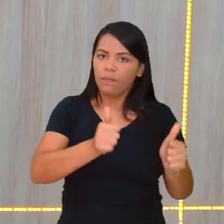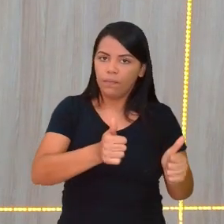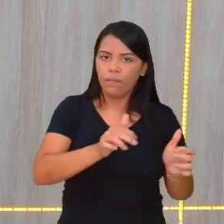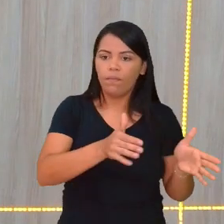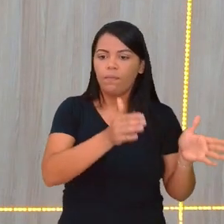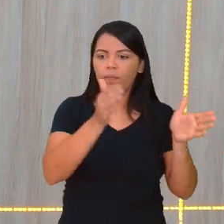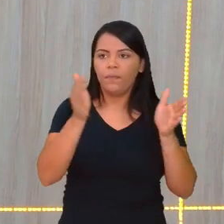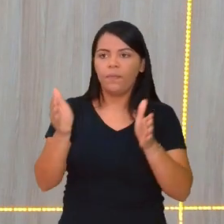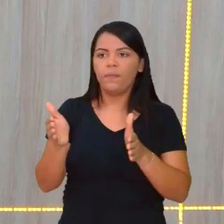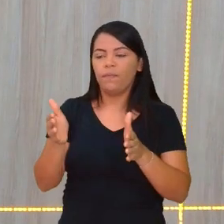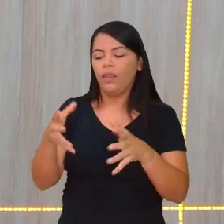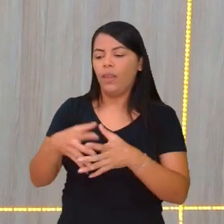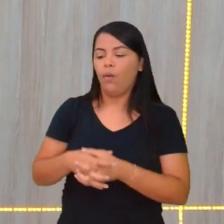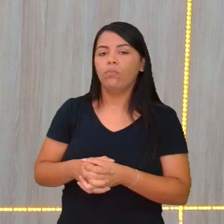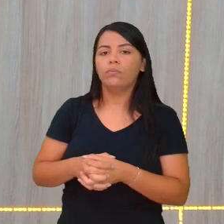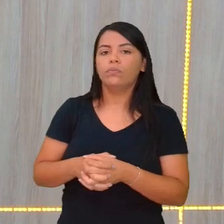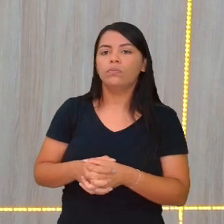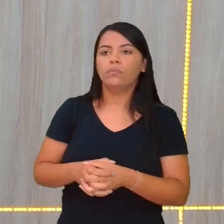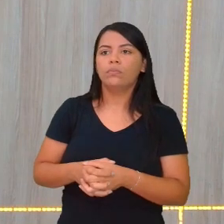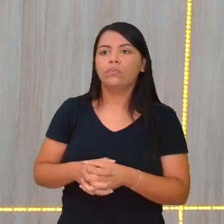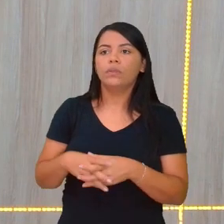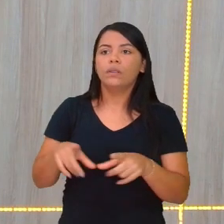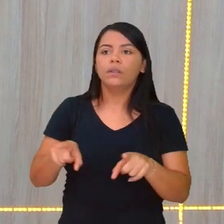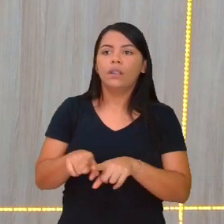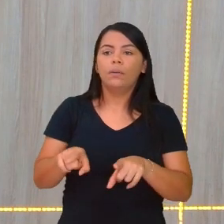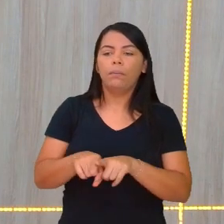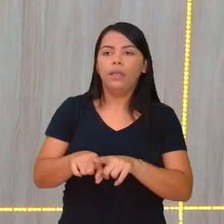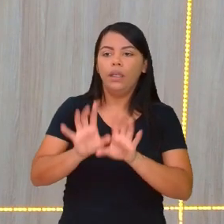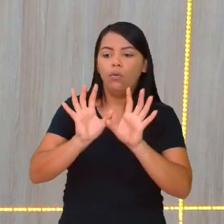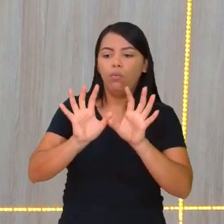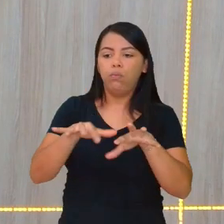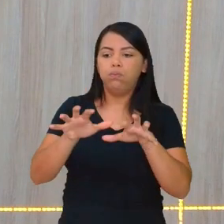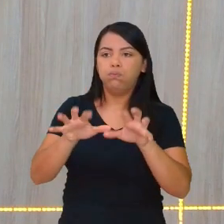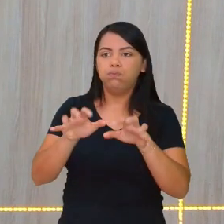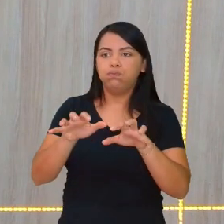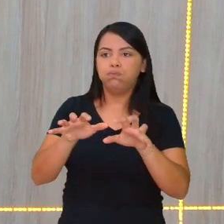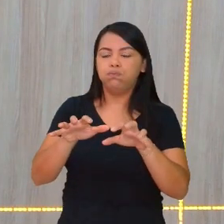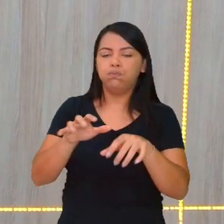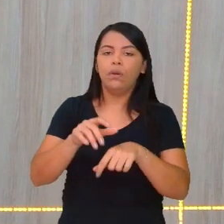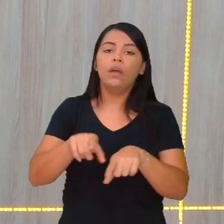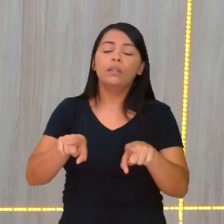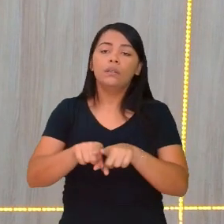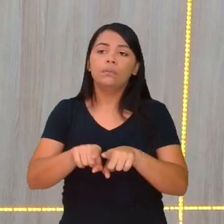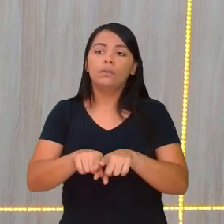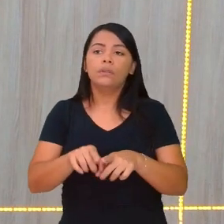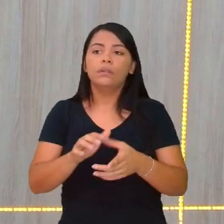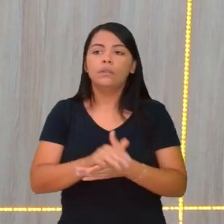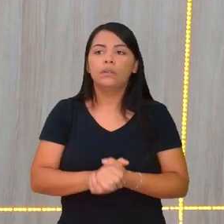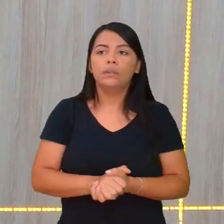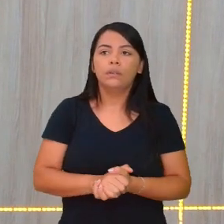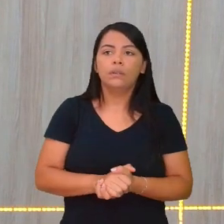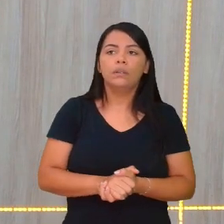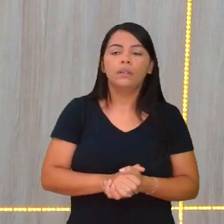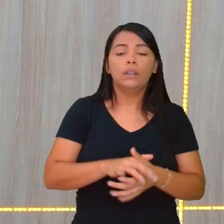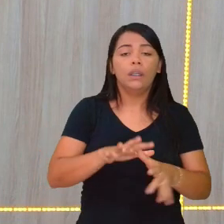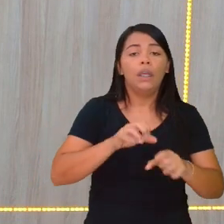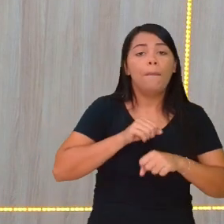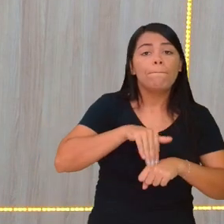Maior número de precipitação. É verdade. E maior número de